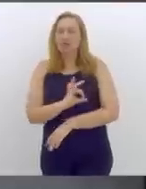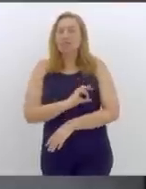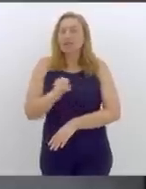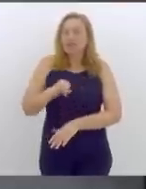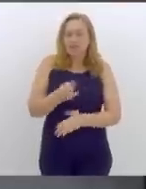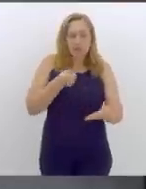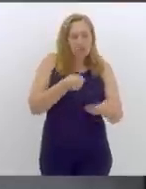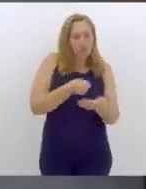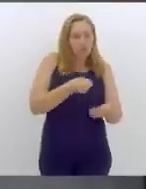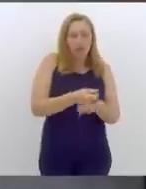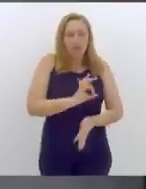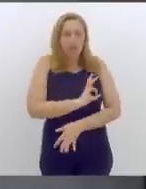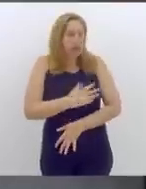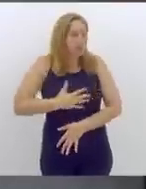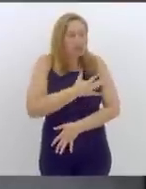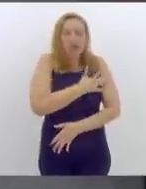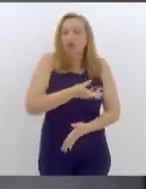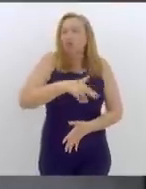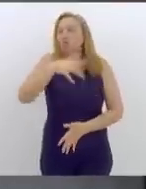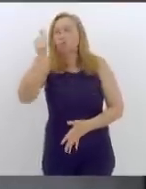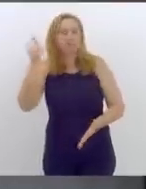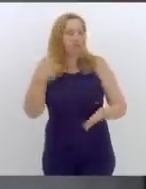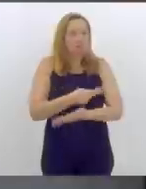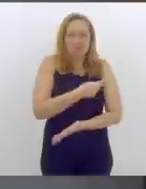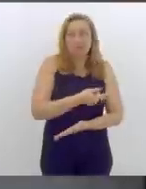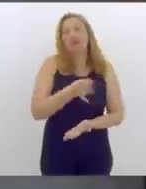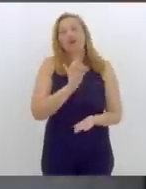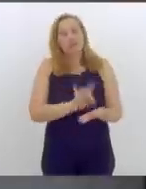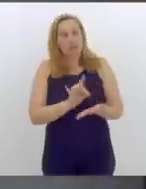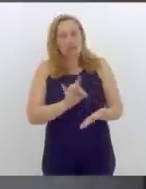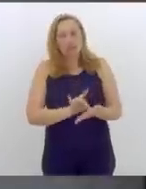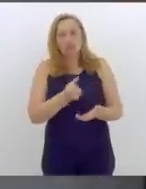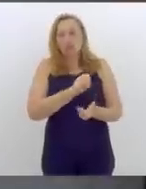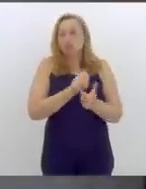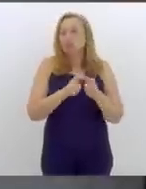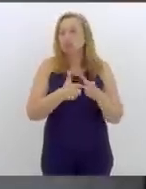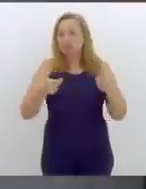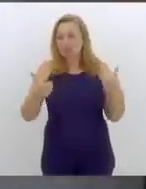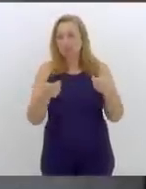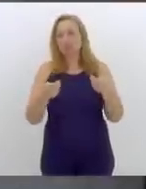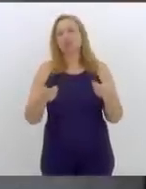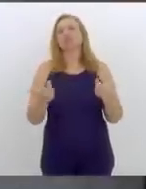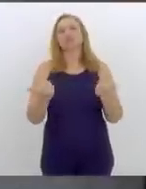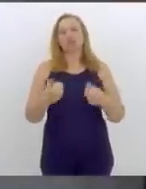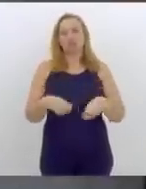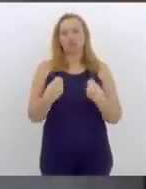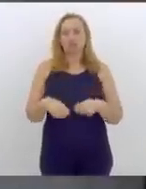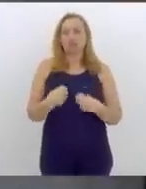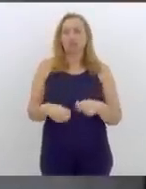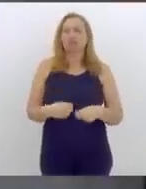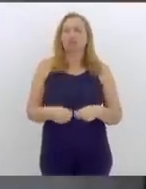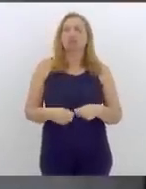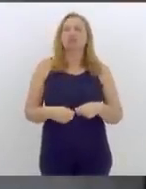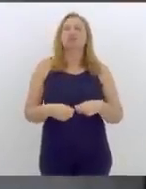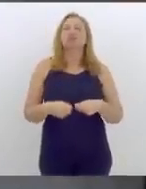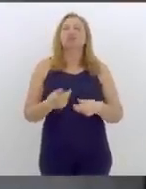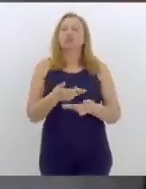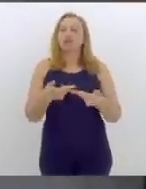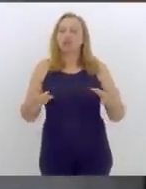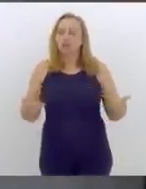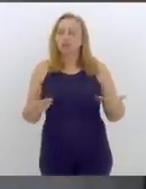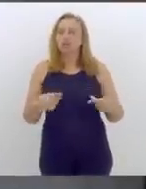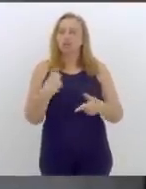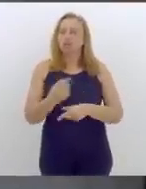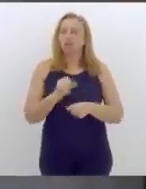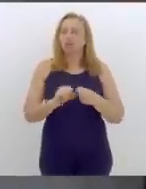militar nunca vai dar essa caridade a demanda é muito grande a demanda é muito grande ela abraça muita coisa realmente e